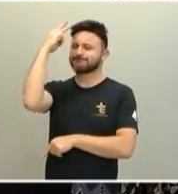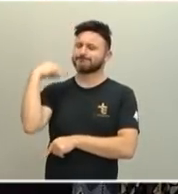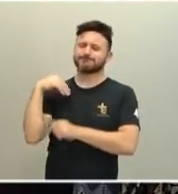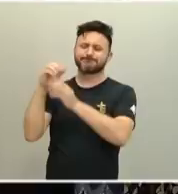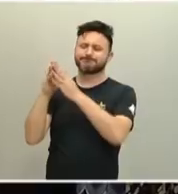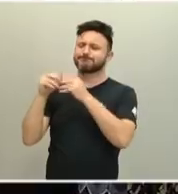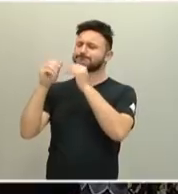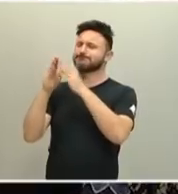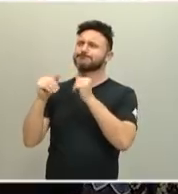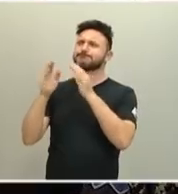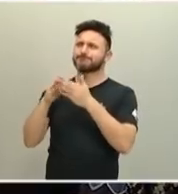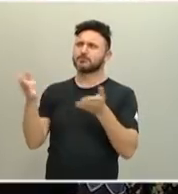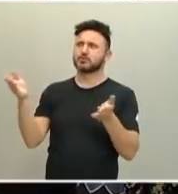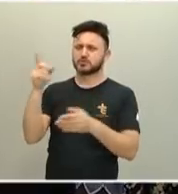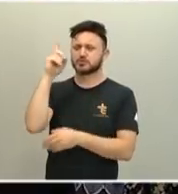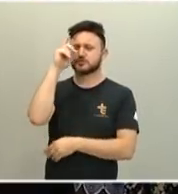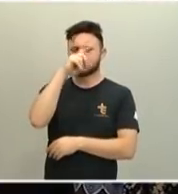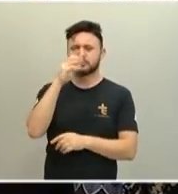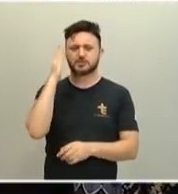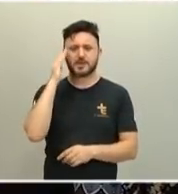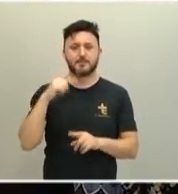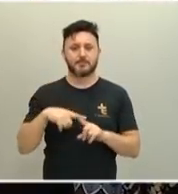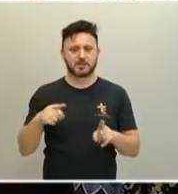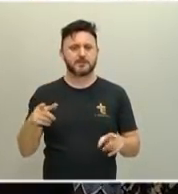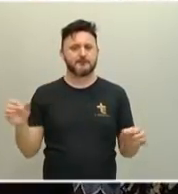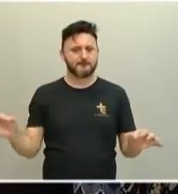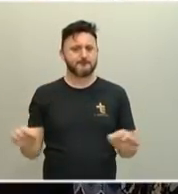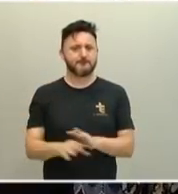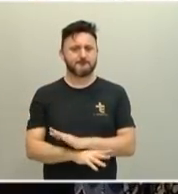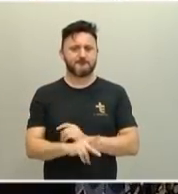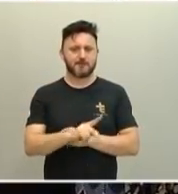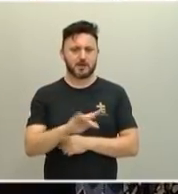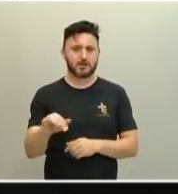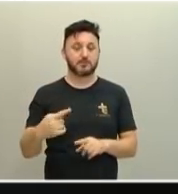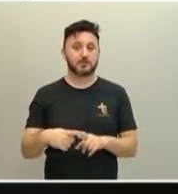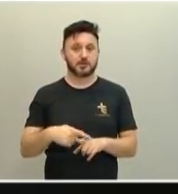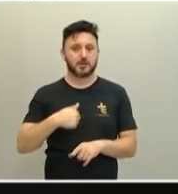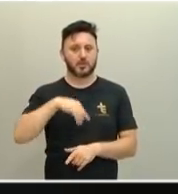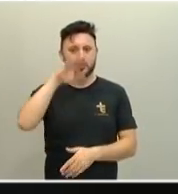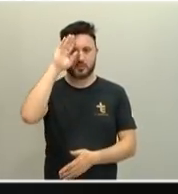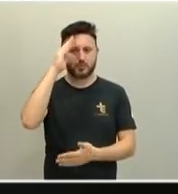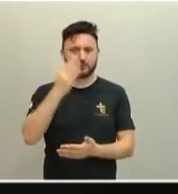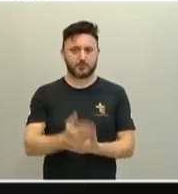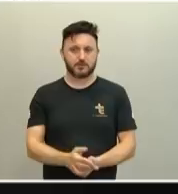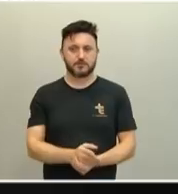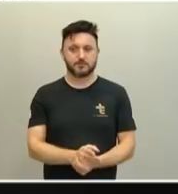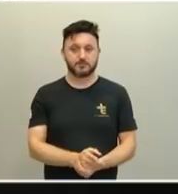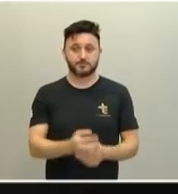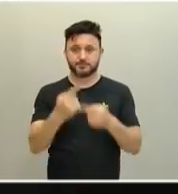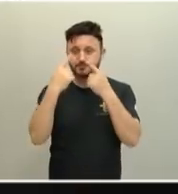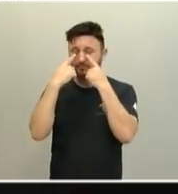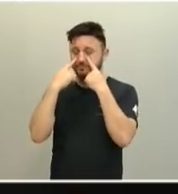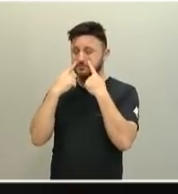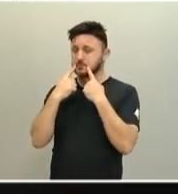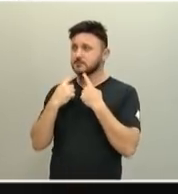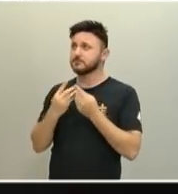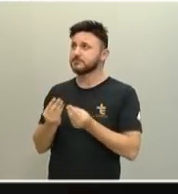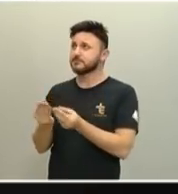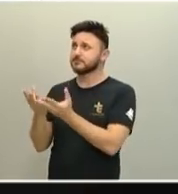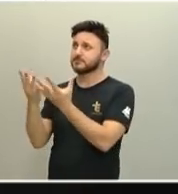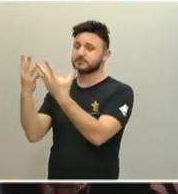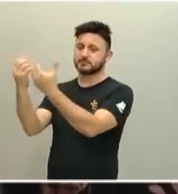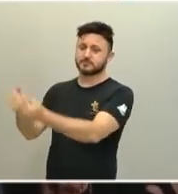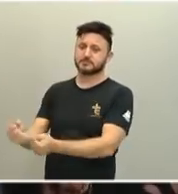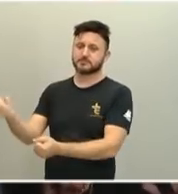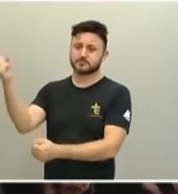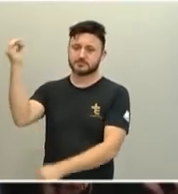difícil, mas eu sei que vai passar, eu vou confiar. Mãe, colhe as minhas lágrimas, entregue ao Senhor e minha bênção